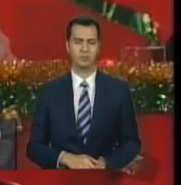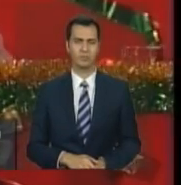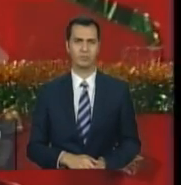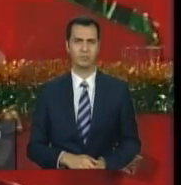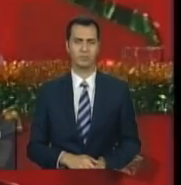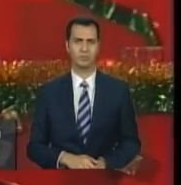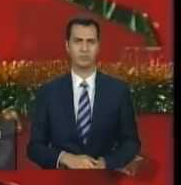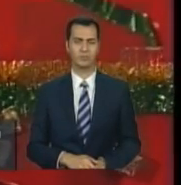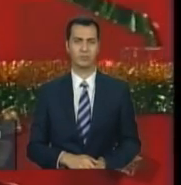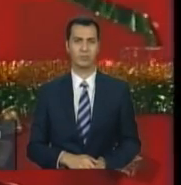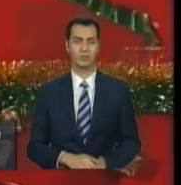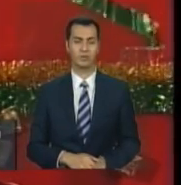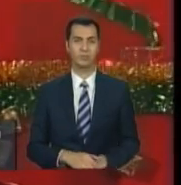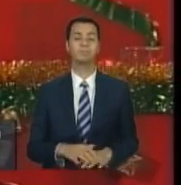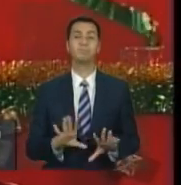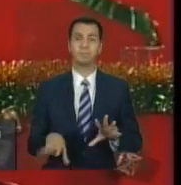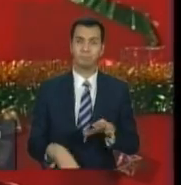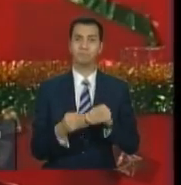Queria dizer também